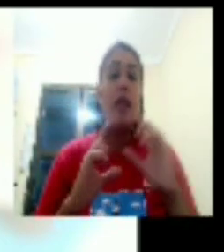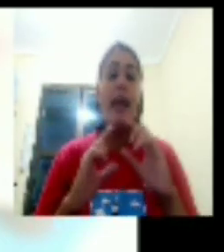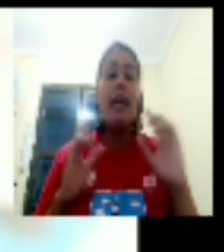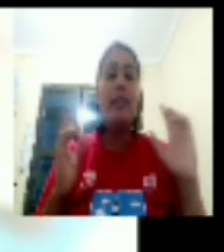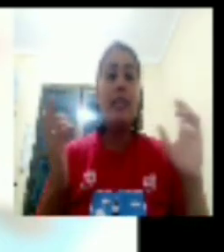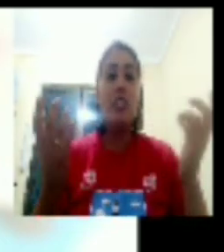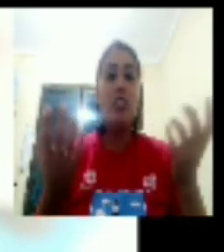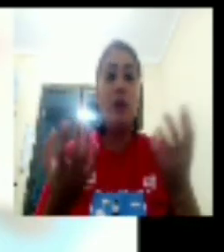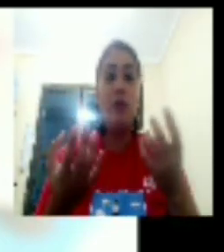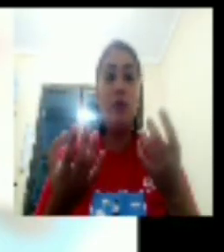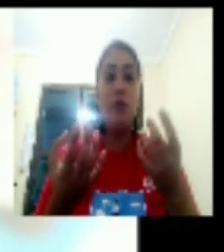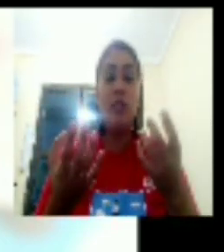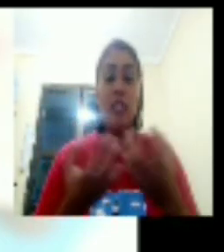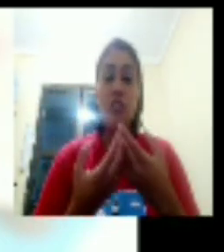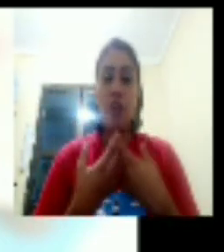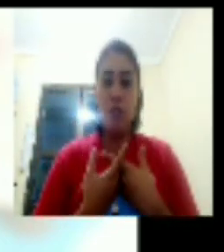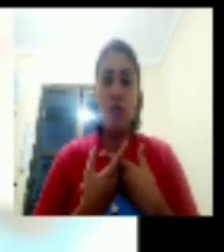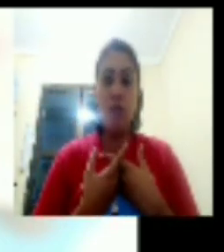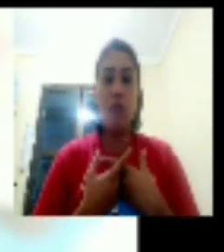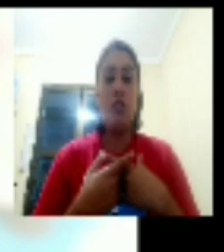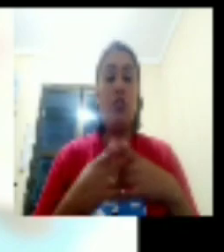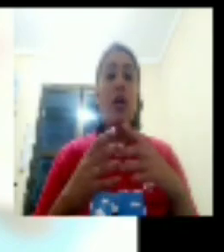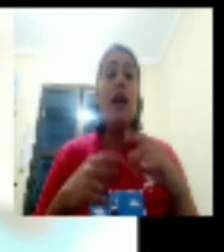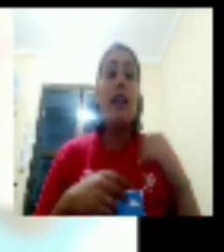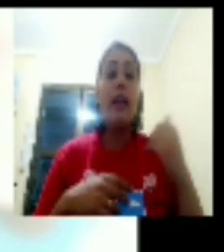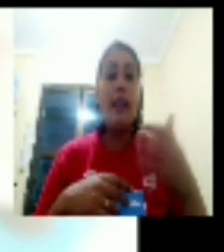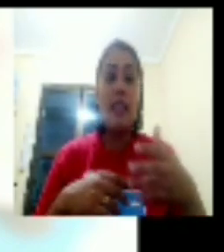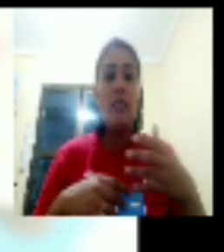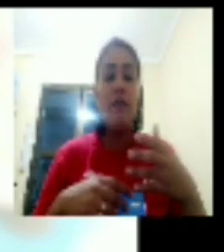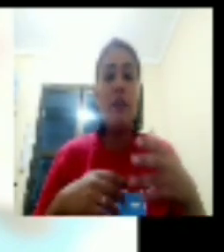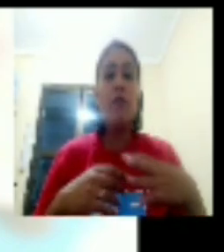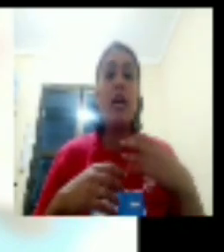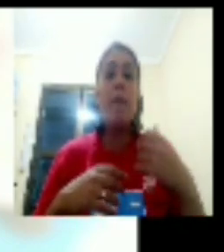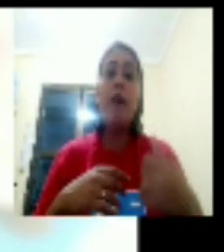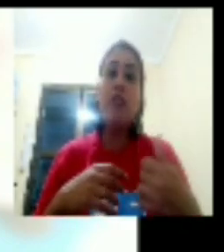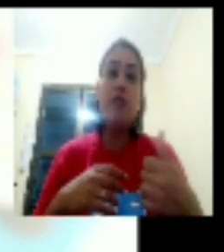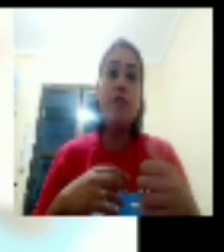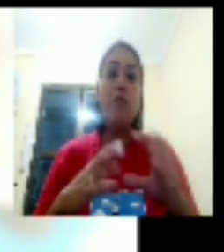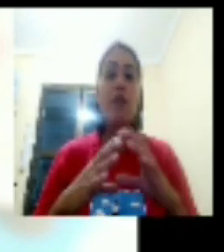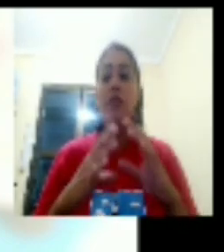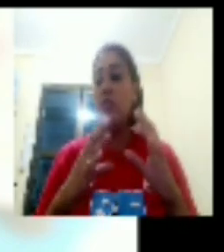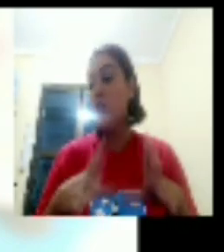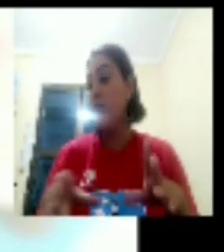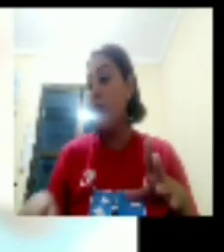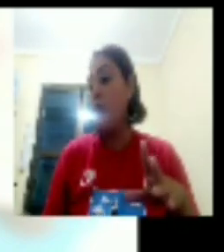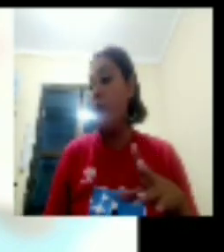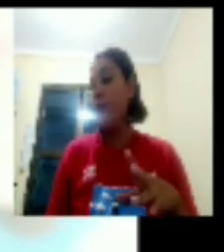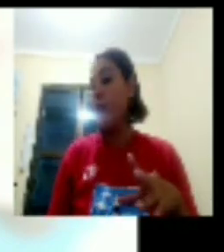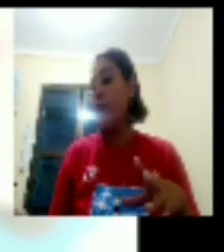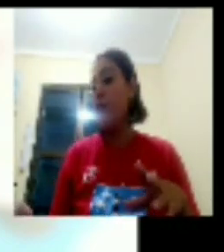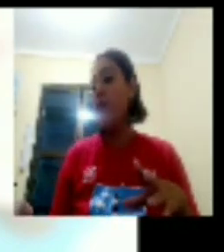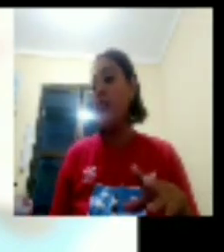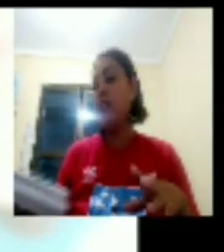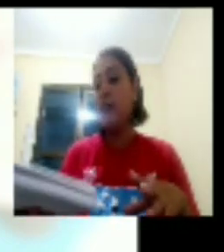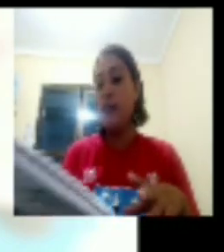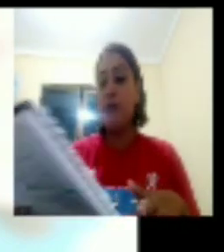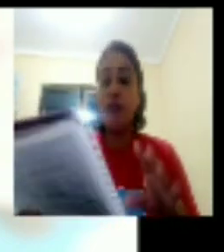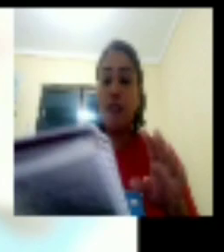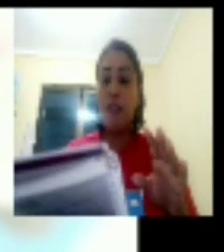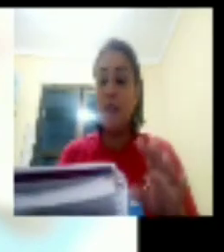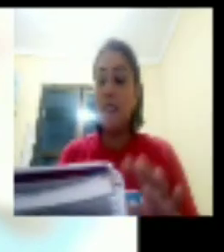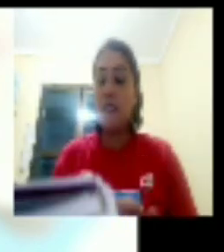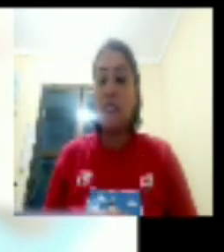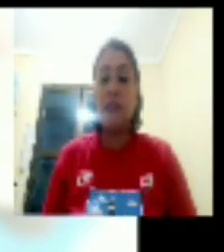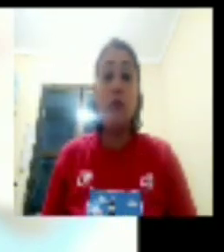melhor essa questão da história do SUS. E nesse filme, após o filme que vocês vão ver, tá aqui o